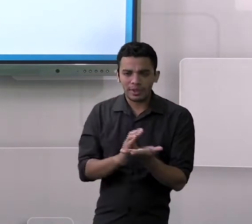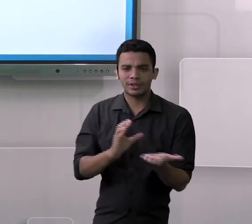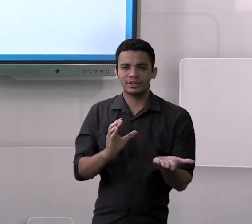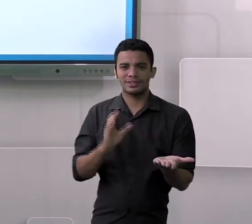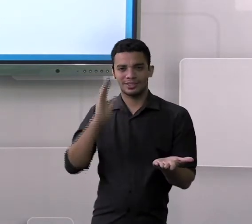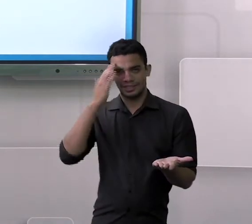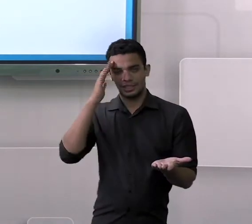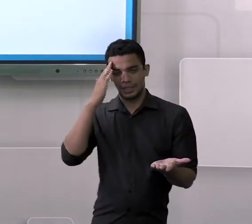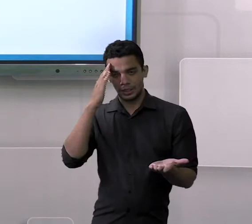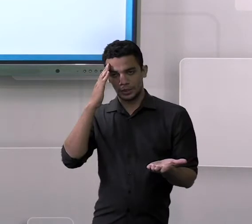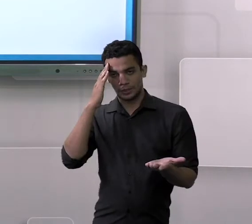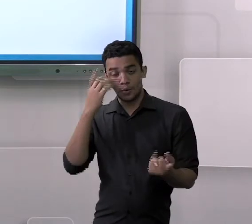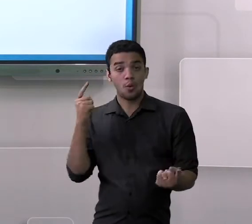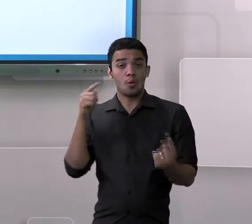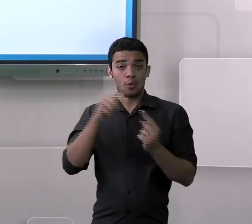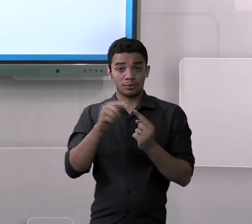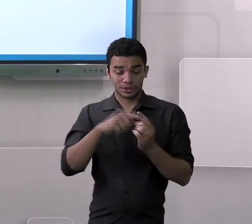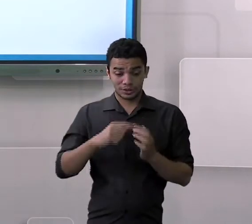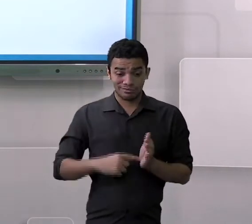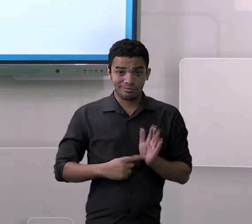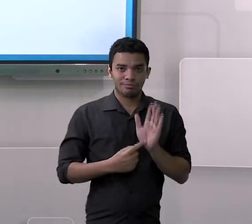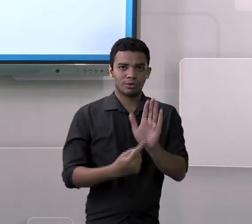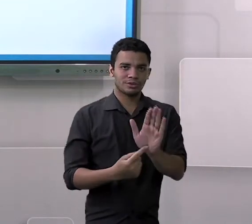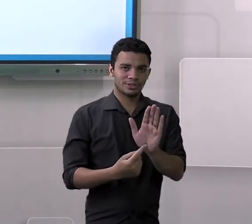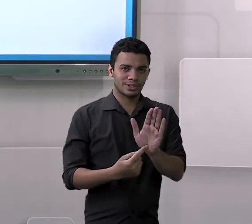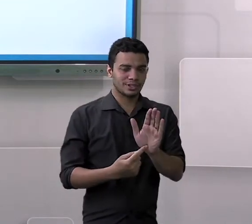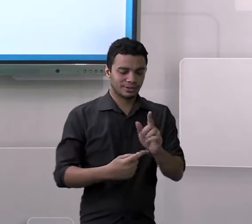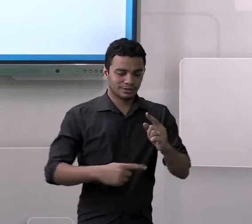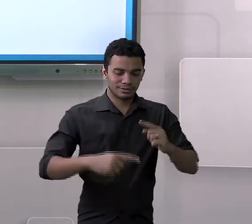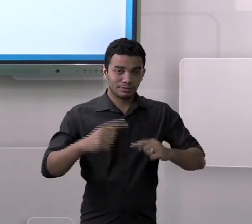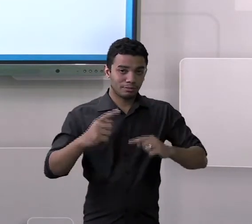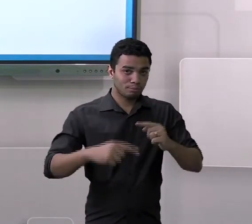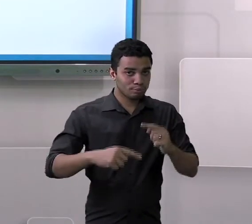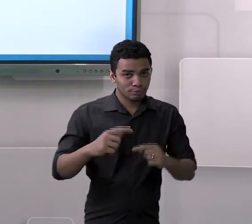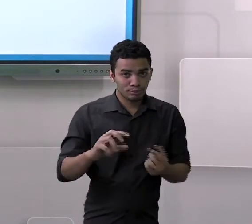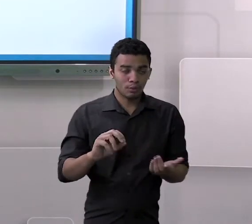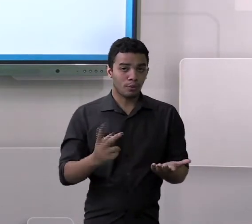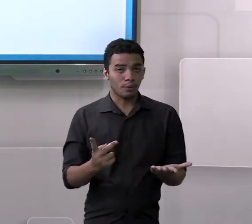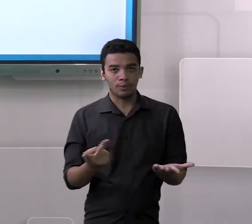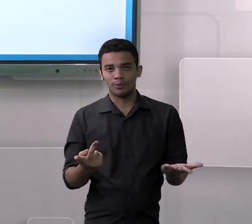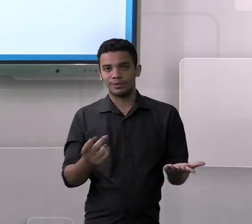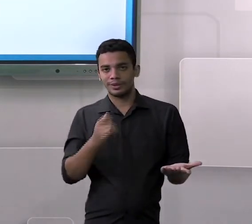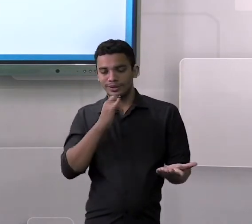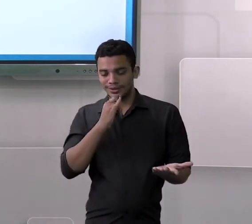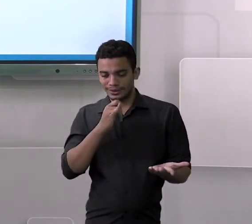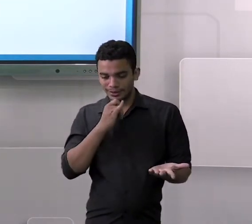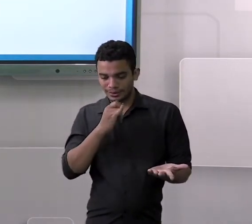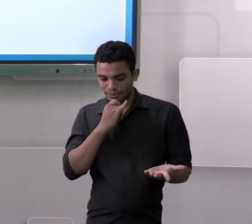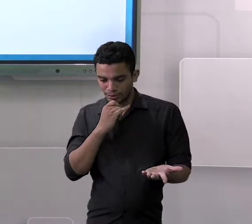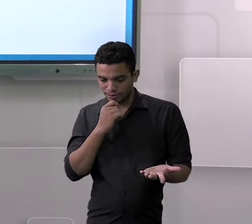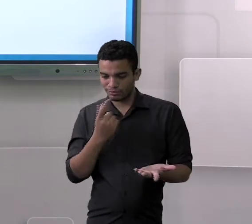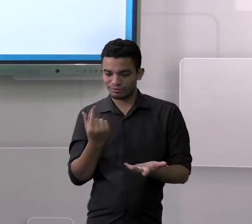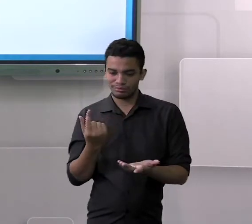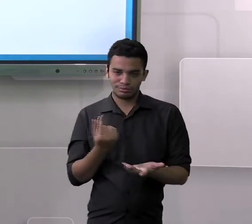do produto ou serviço que eles estão oferecendo. Vamos seguir?